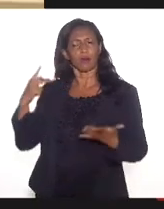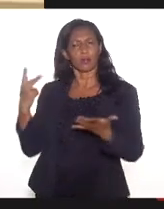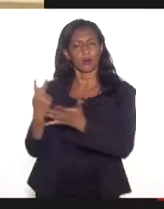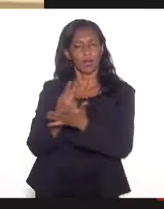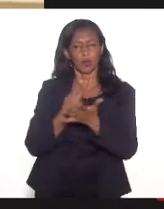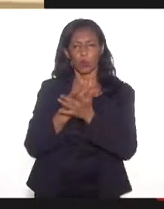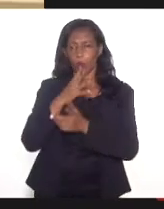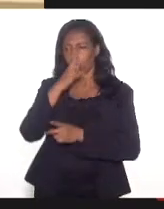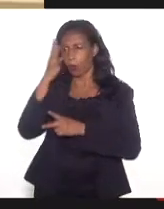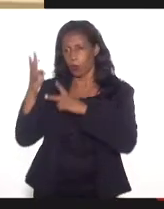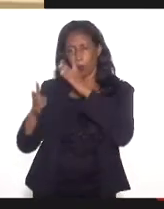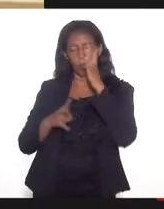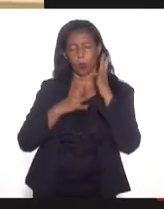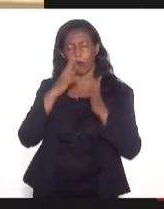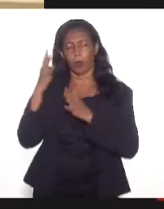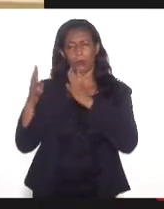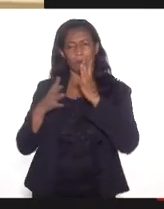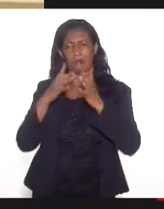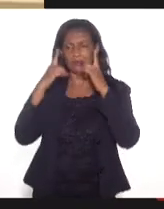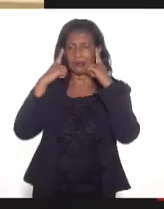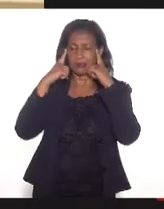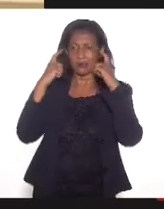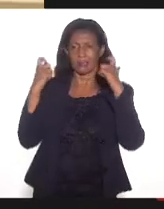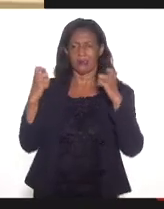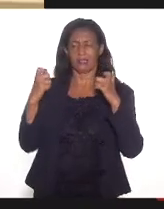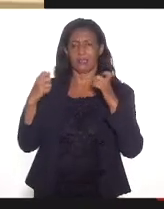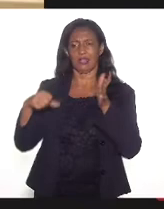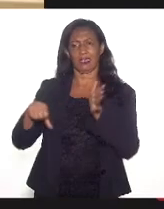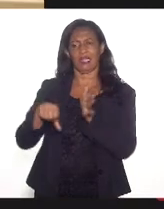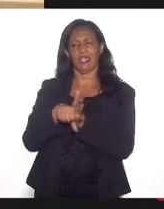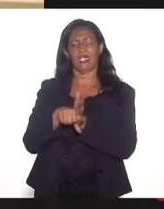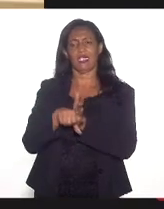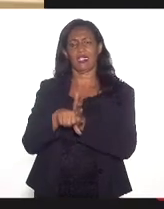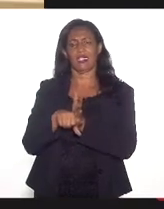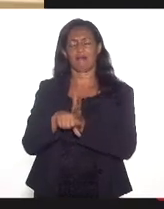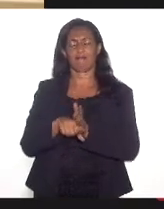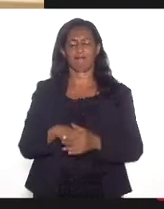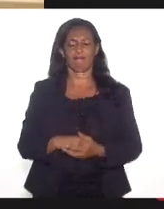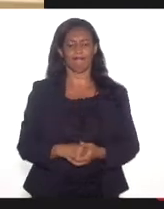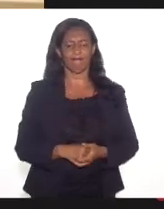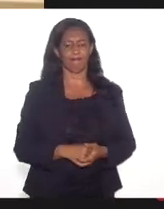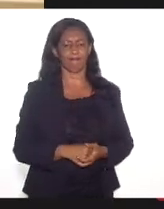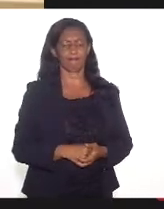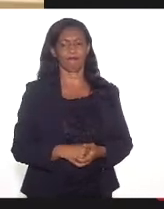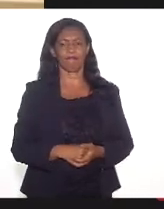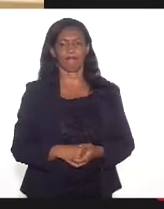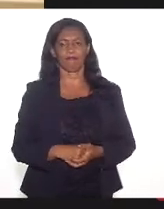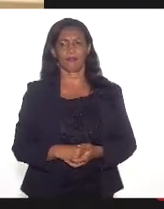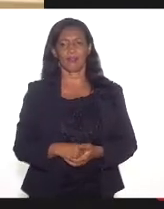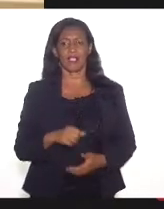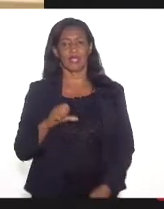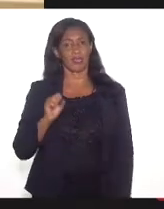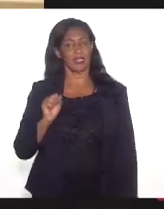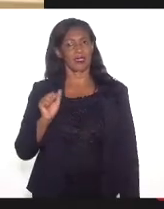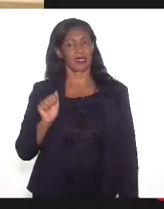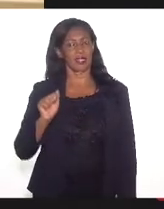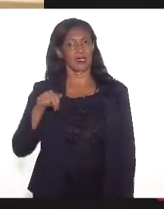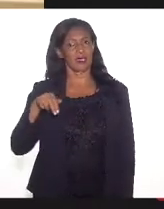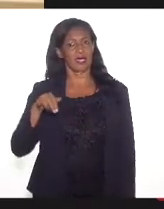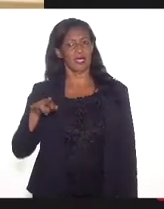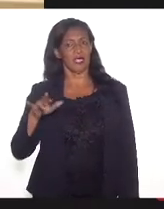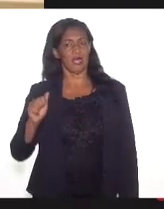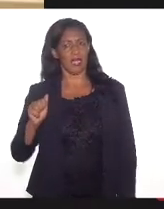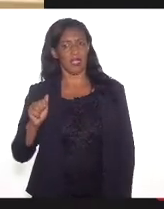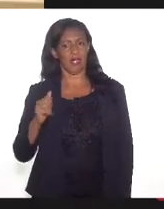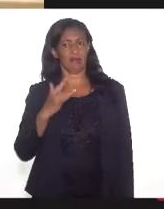absurdos e agressivos da crise econômica e sanitária que vivemos hoje com a Covid